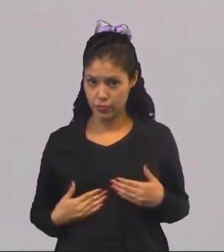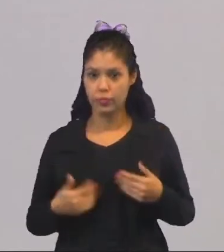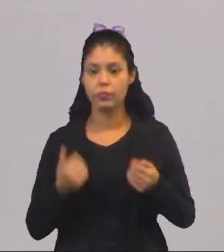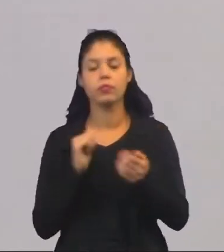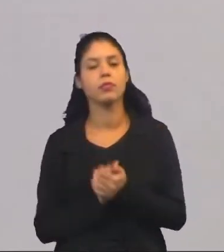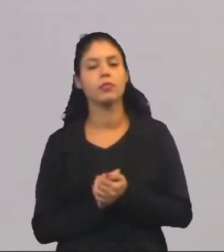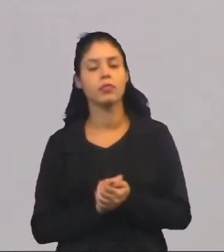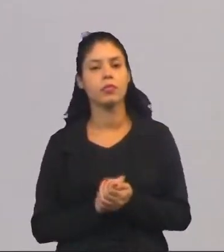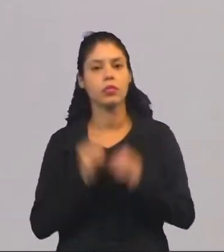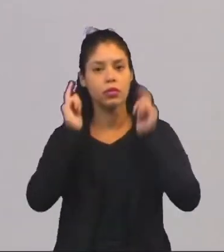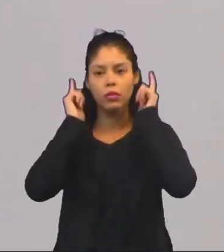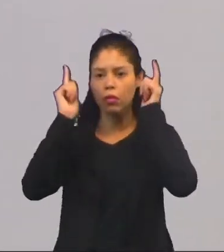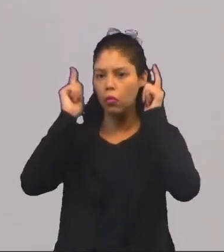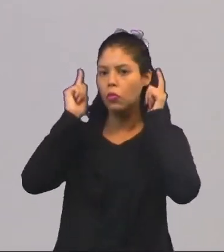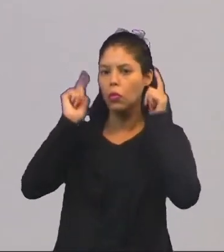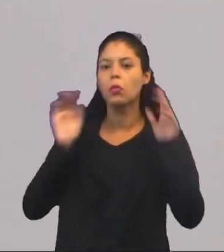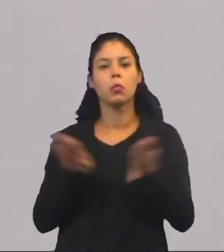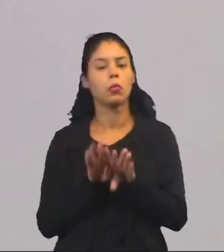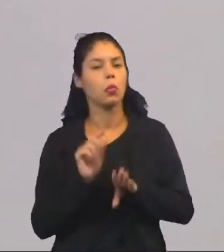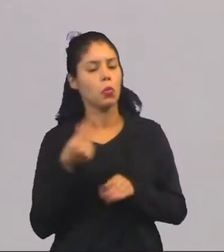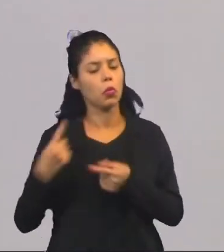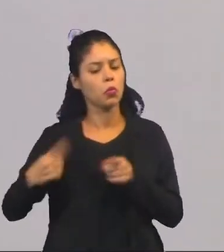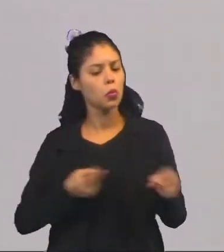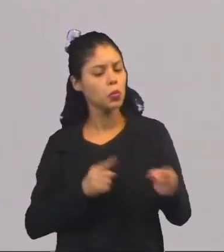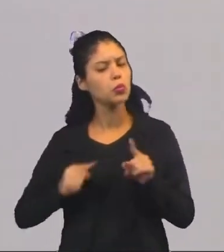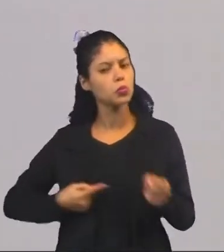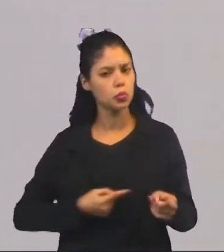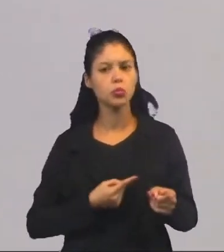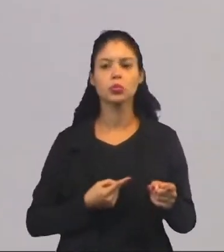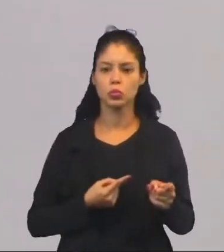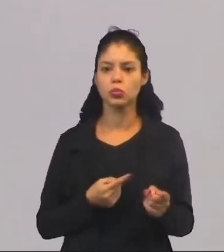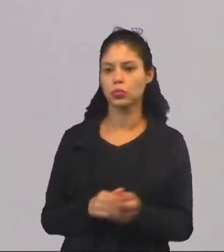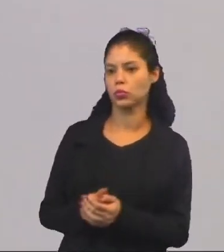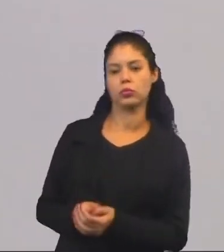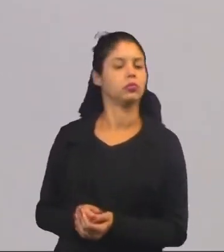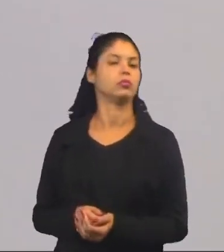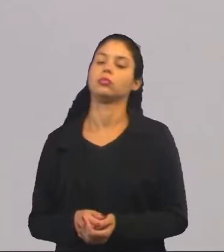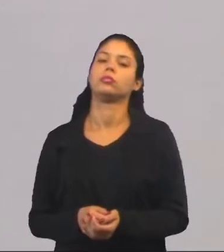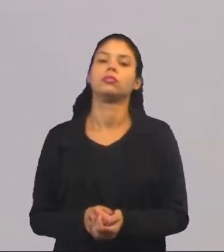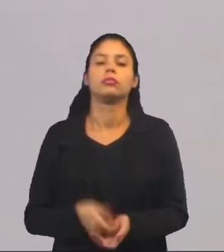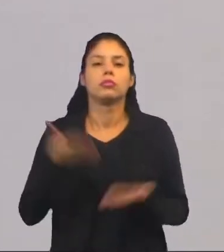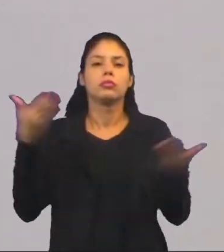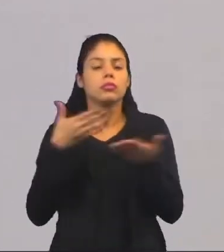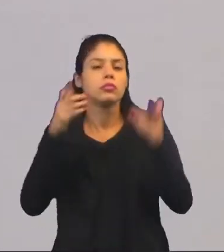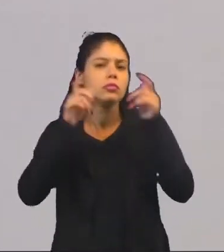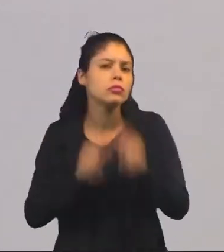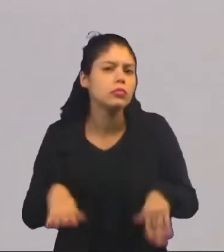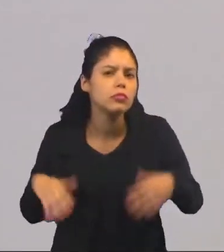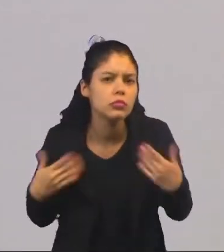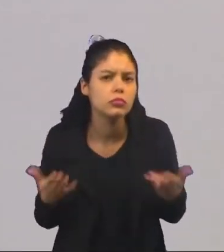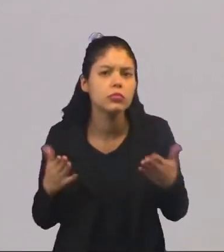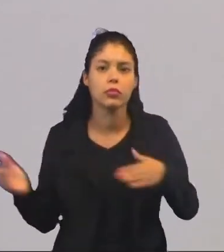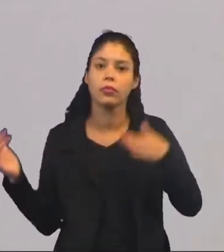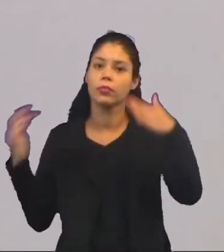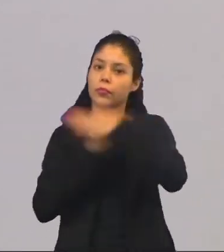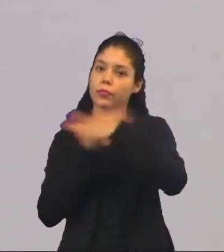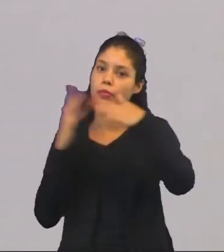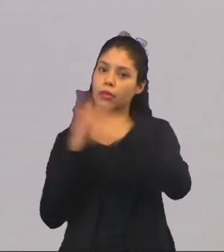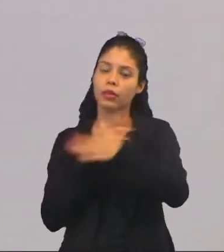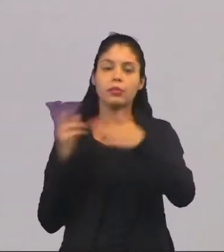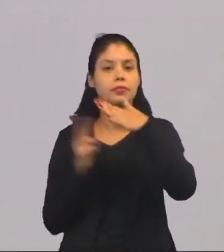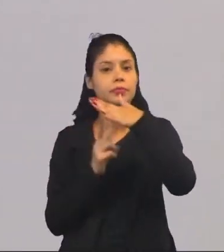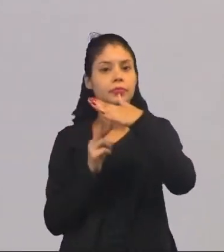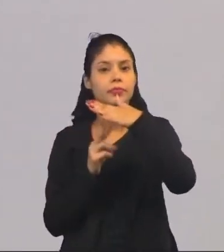No caso de aventura, tem essa parte um pouco mais de desafio, busca pela adrenalina. E onde que você pratica? Parque,